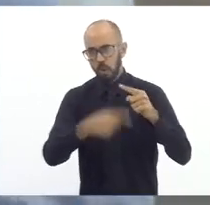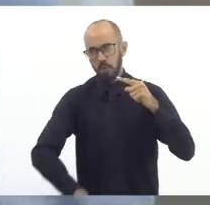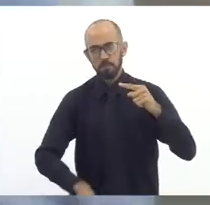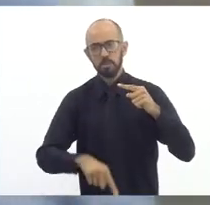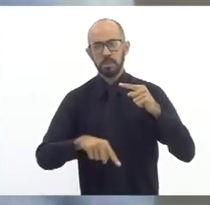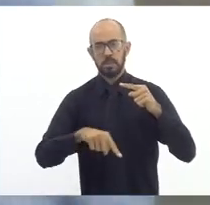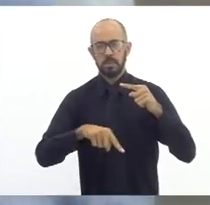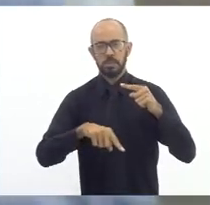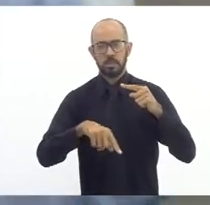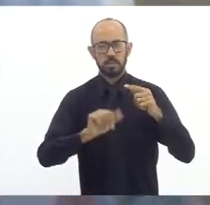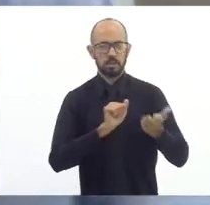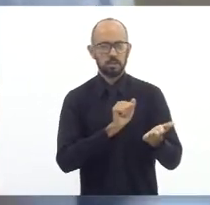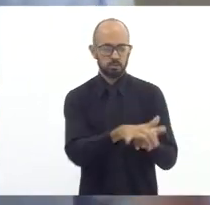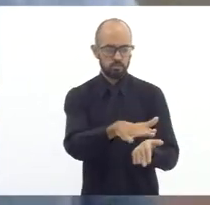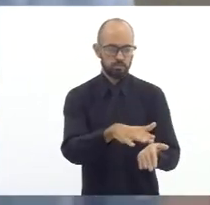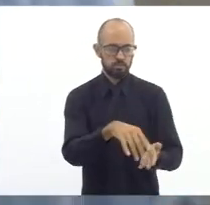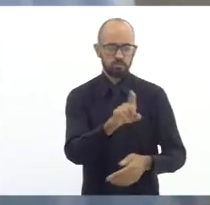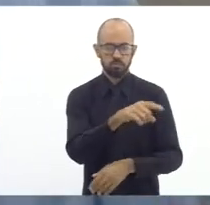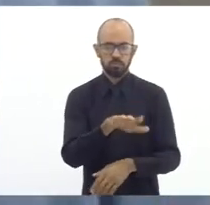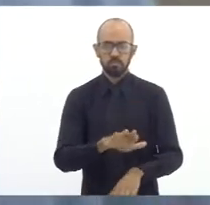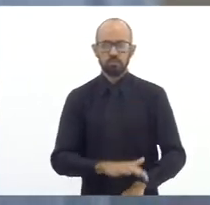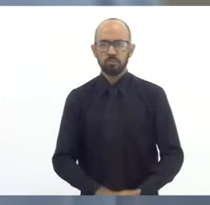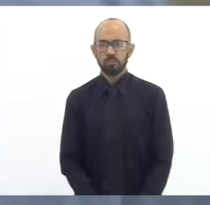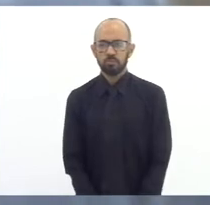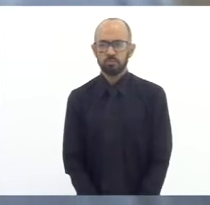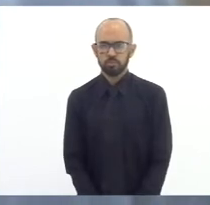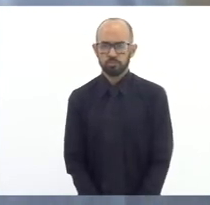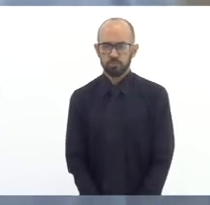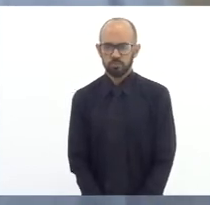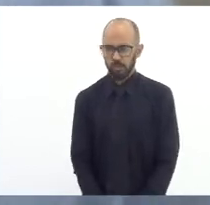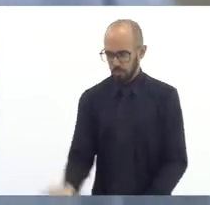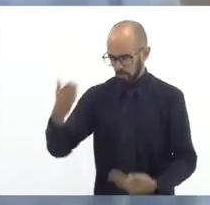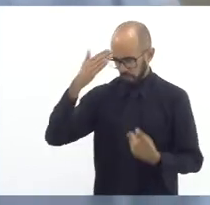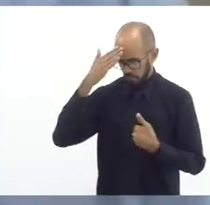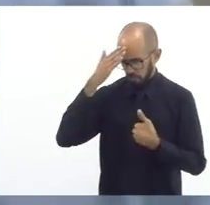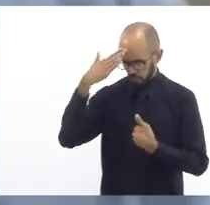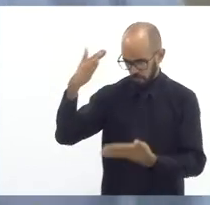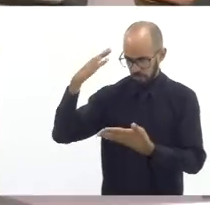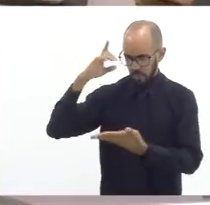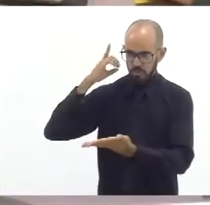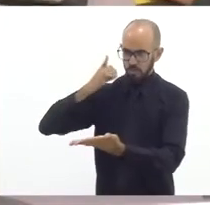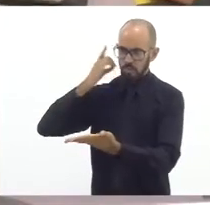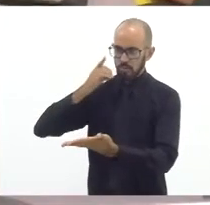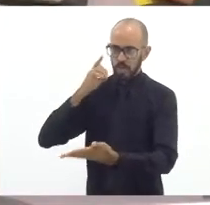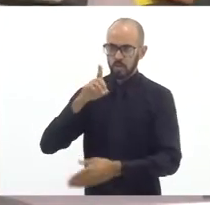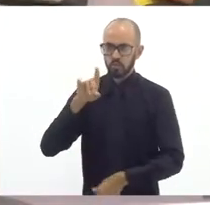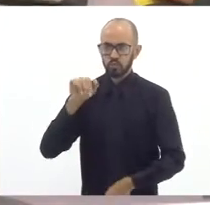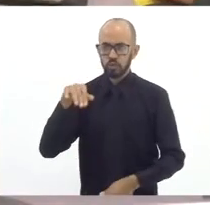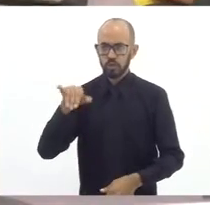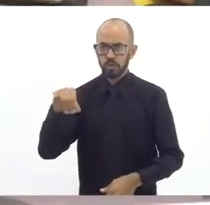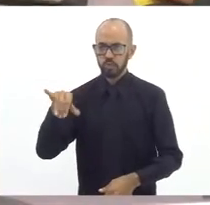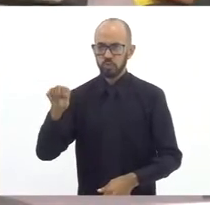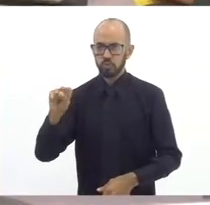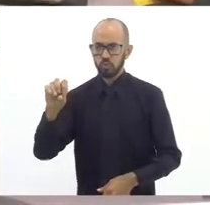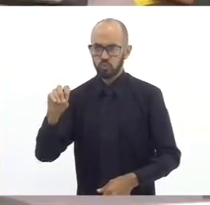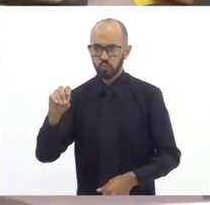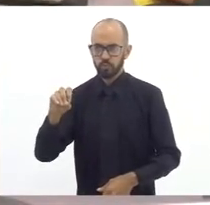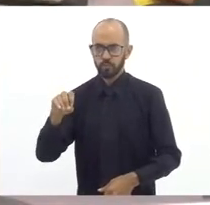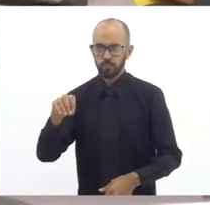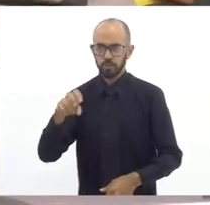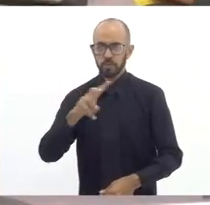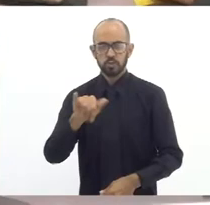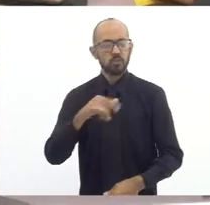41 demitidos. Obrigado. Obrigado, deputado, deputado Dionísio Lins. Vamos ouvir agora as